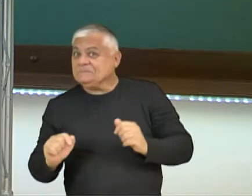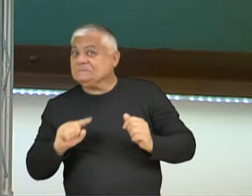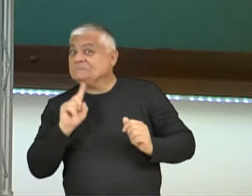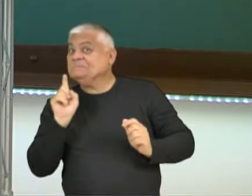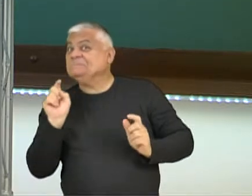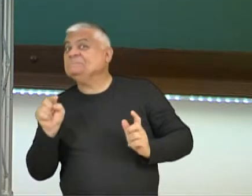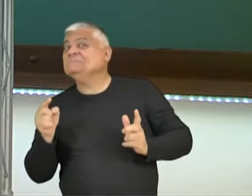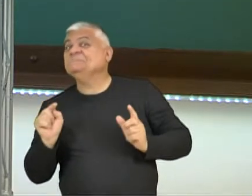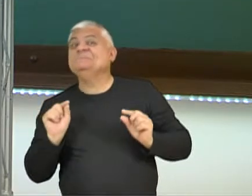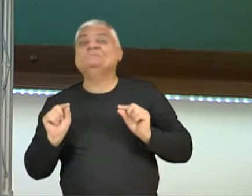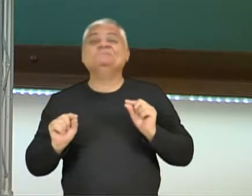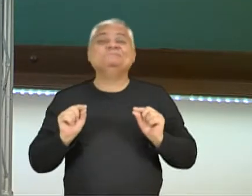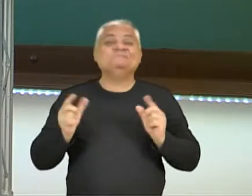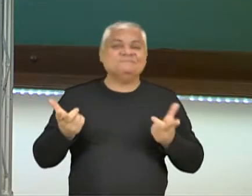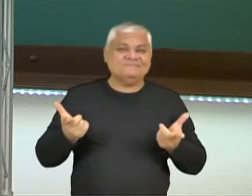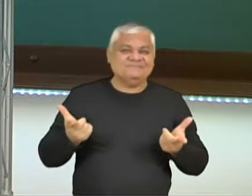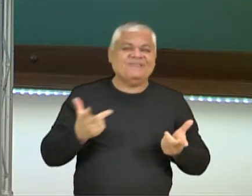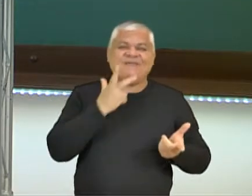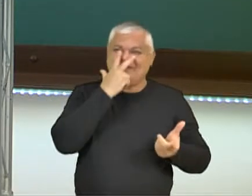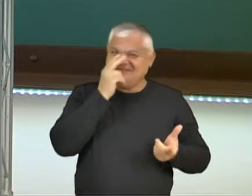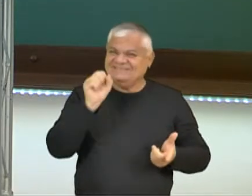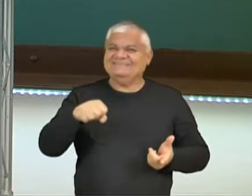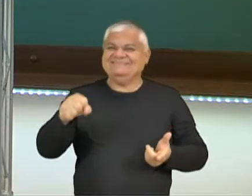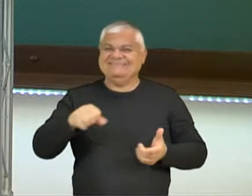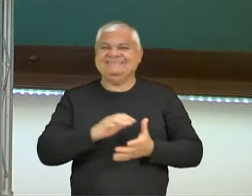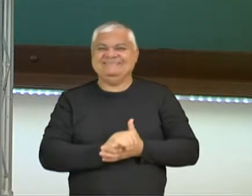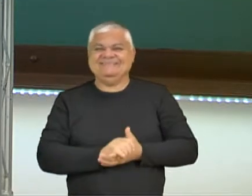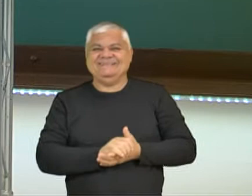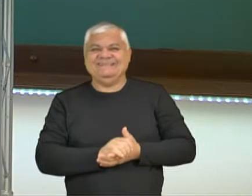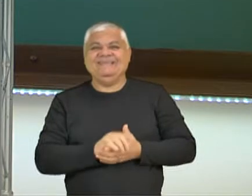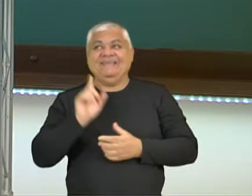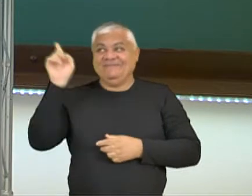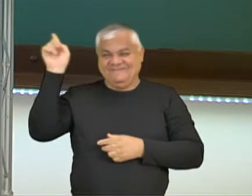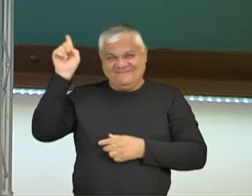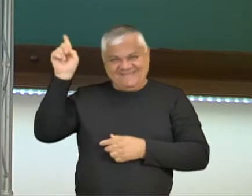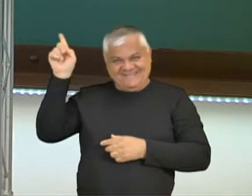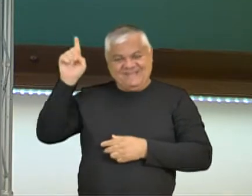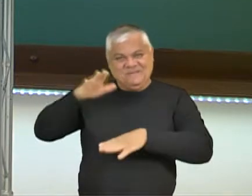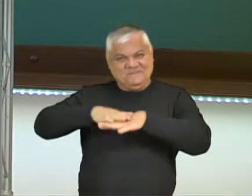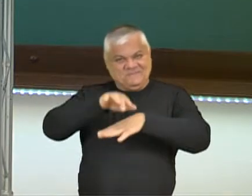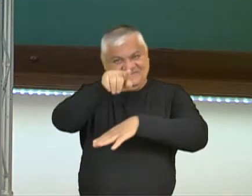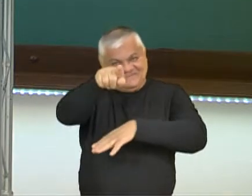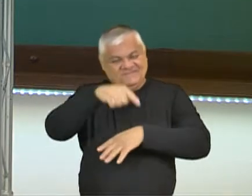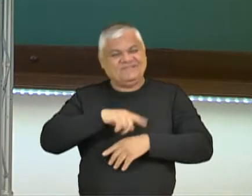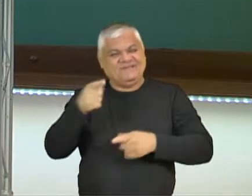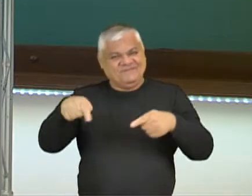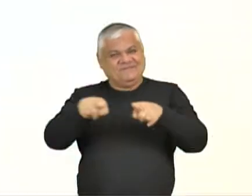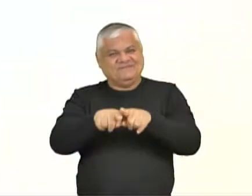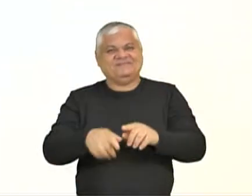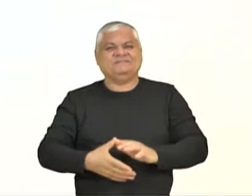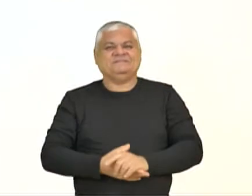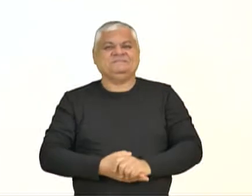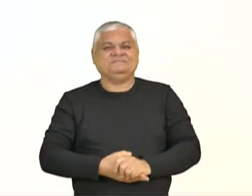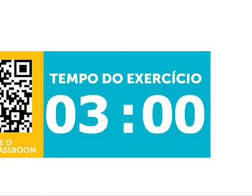pesquisados? Hein? Acho que sim, né? Então eu vou deixar essa conta por você e a gente já volta.